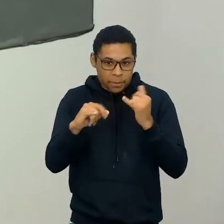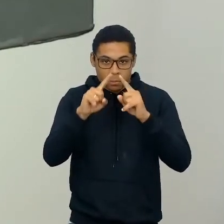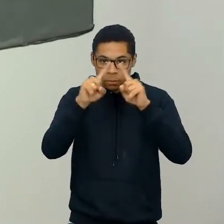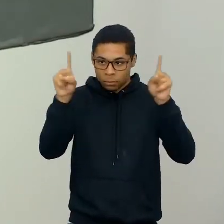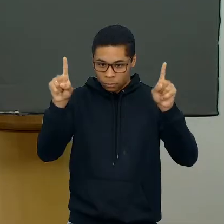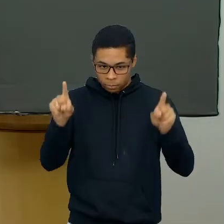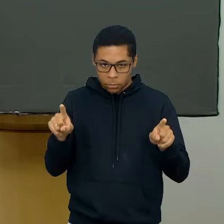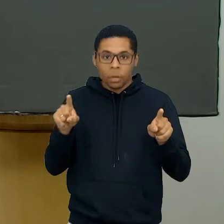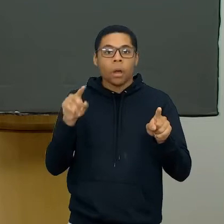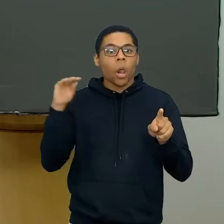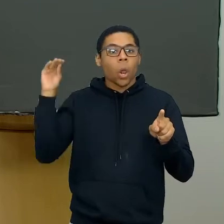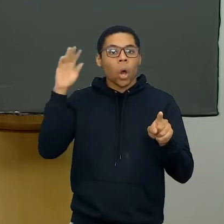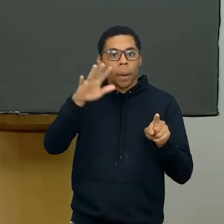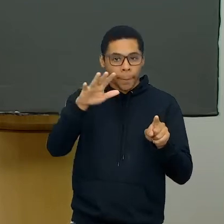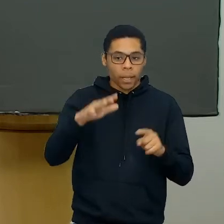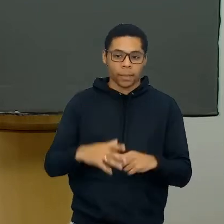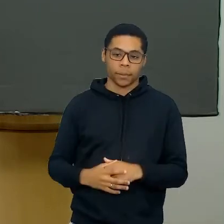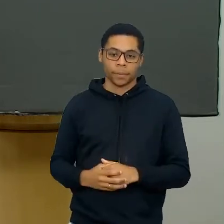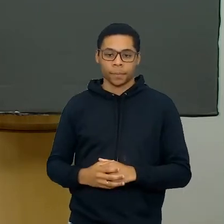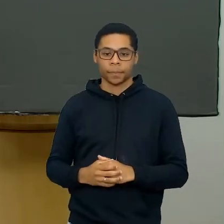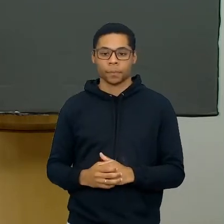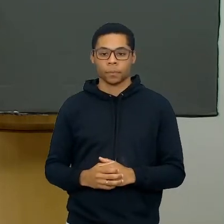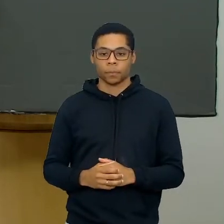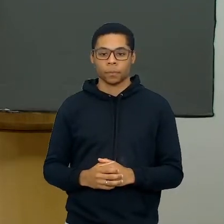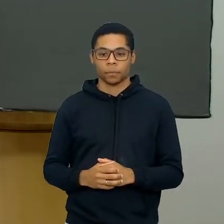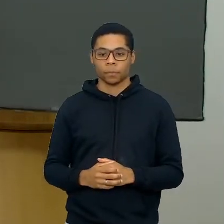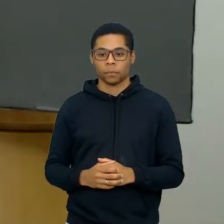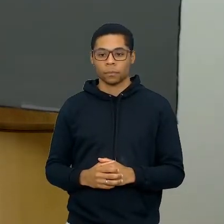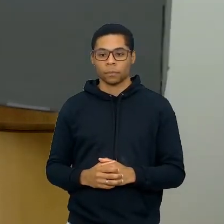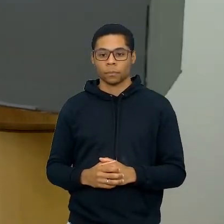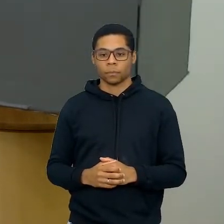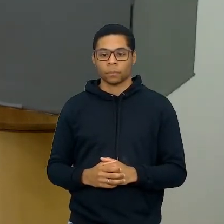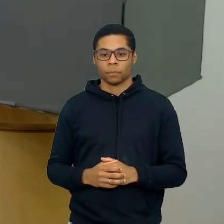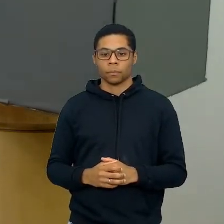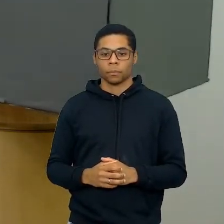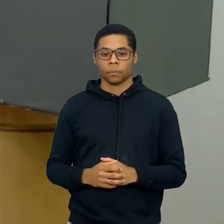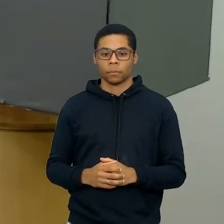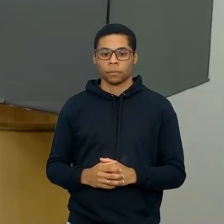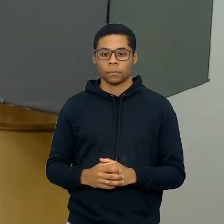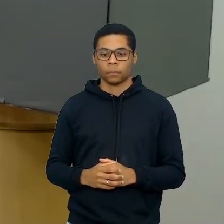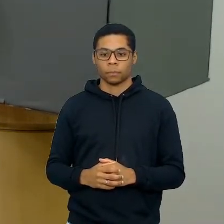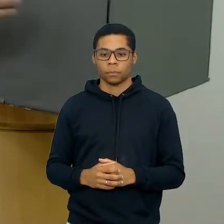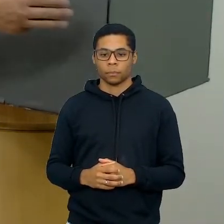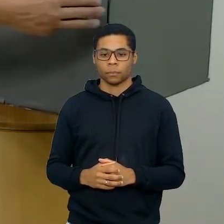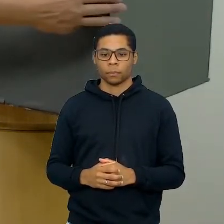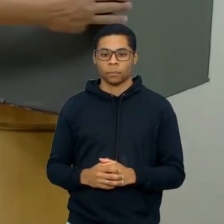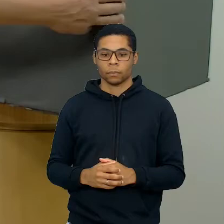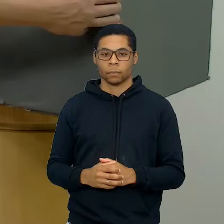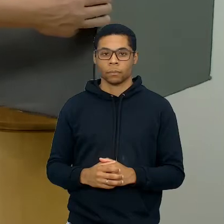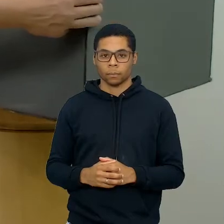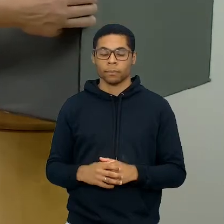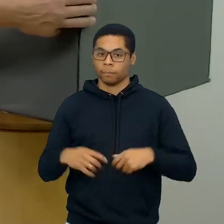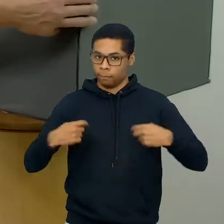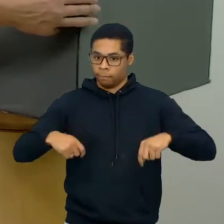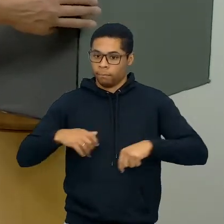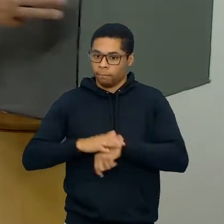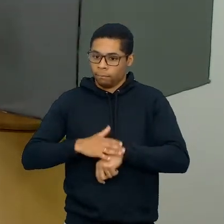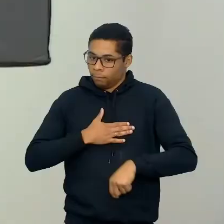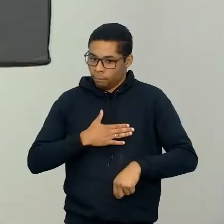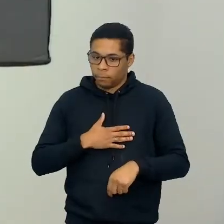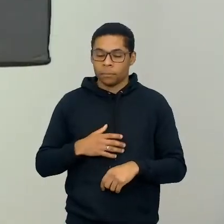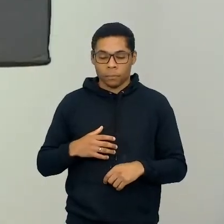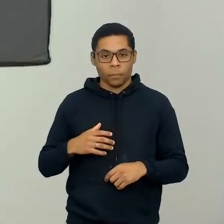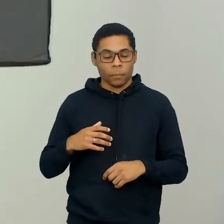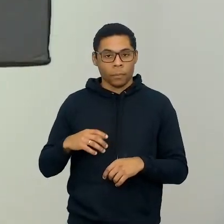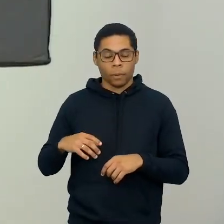aí a iluminação, né? A iluminação que a gente está propondo aqui, ela é de acordo com especificações técnicas, é um negócio